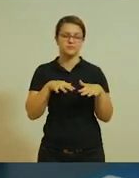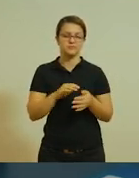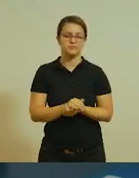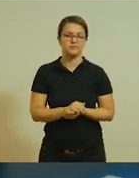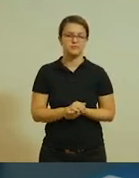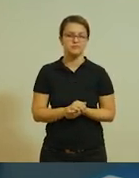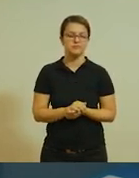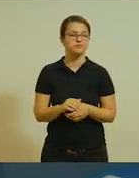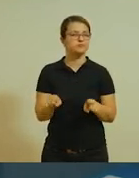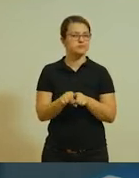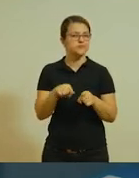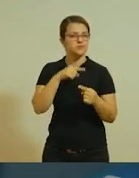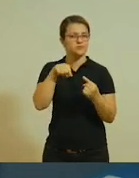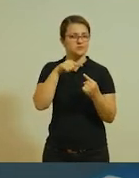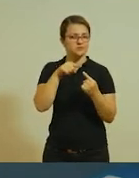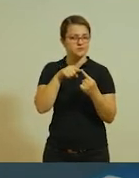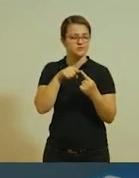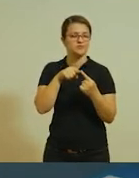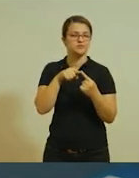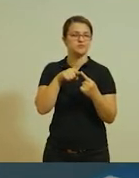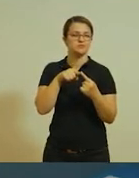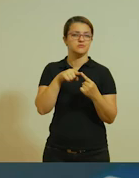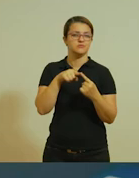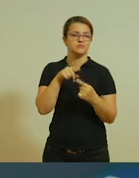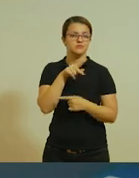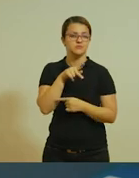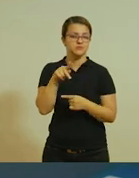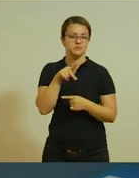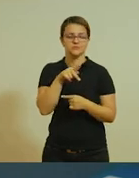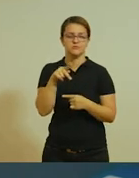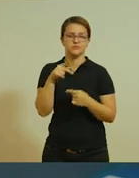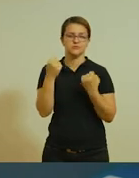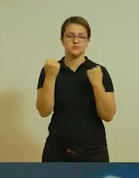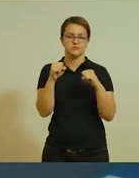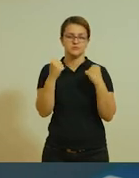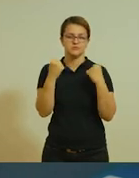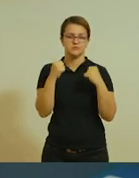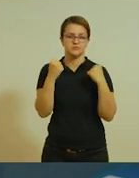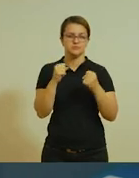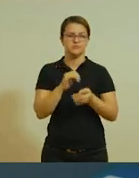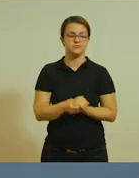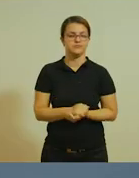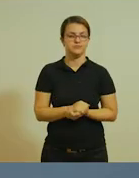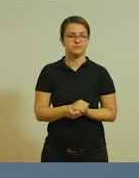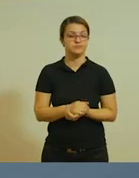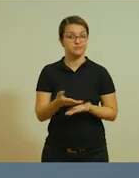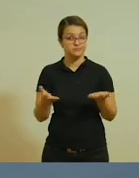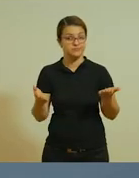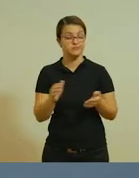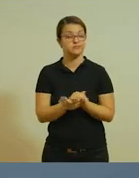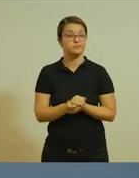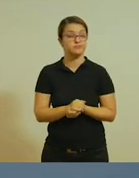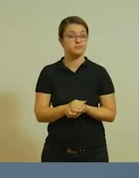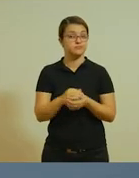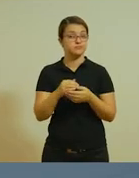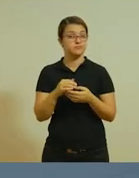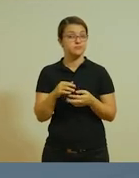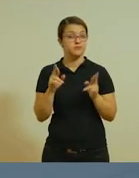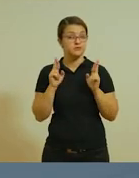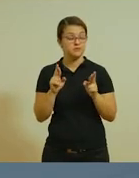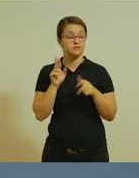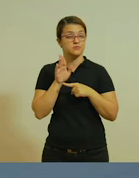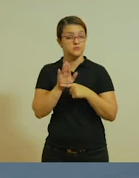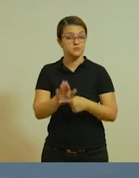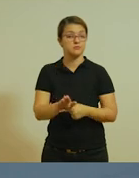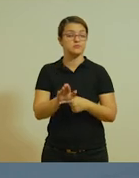E aí, a gente também cumpriu o que foi solicitado pelo professor em Educação Física. É isso. Eu espero que eu tenha